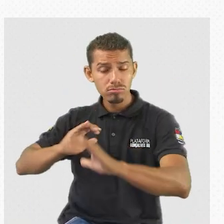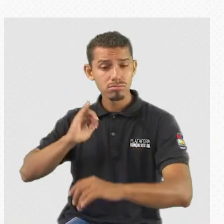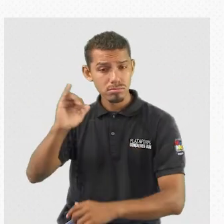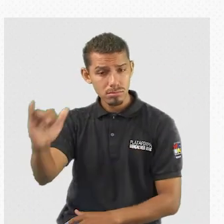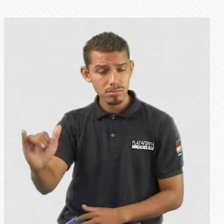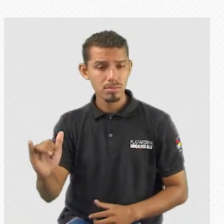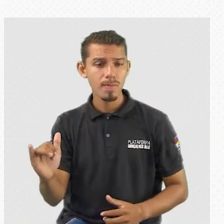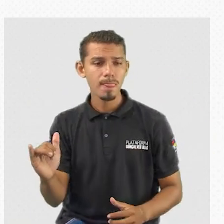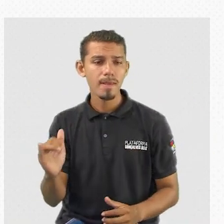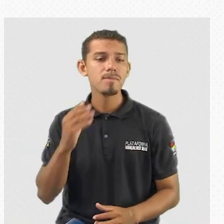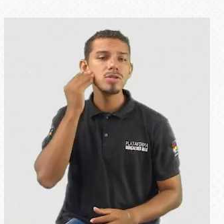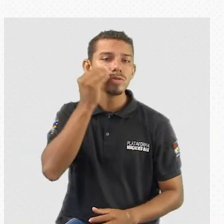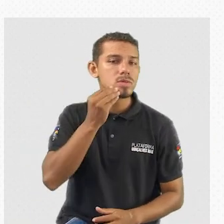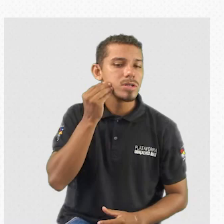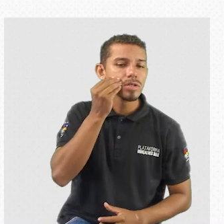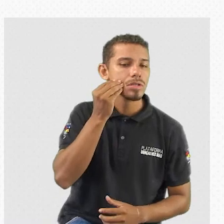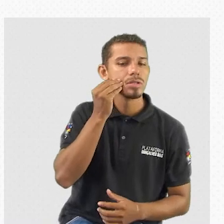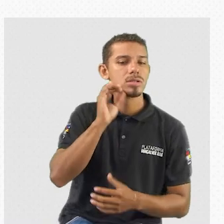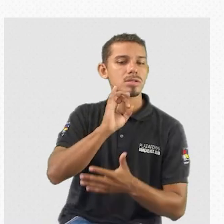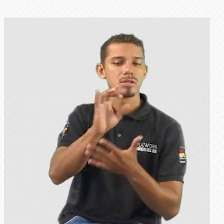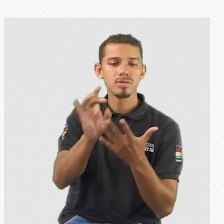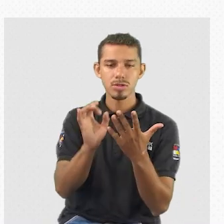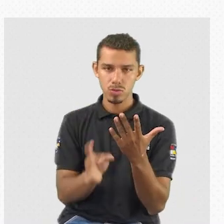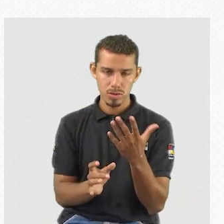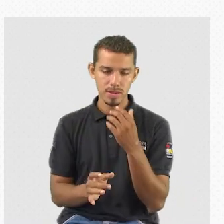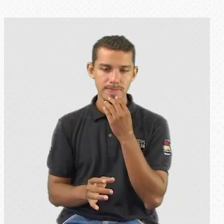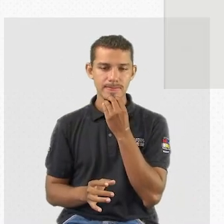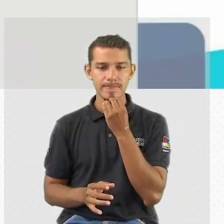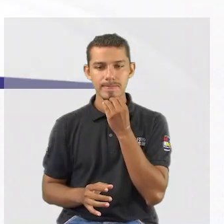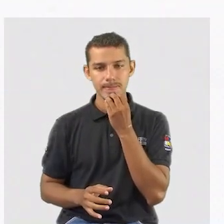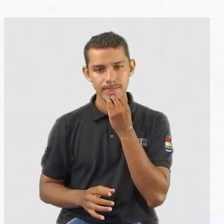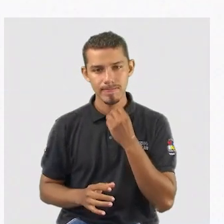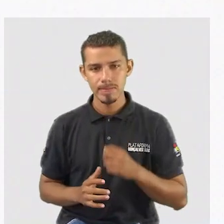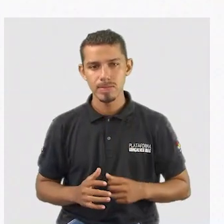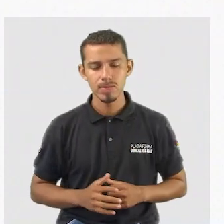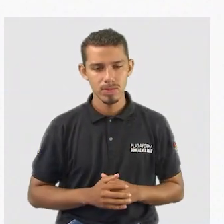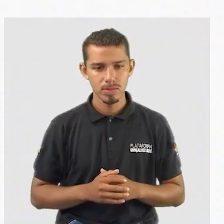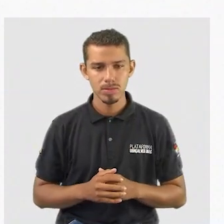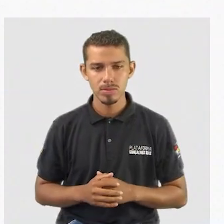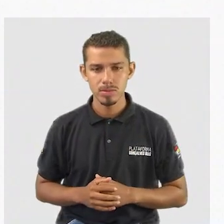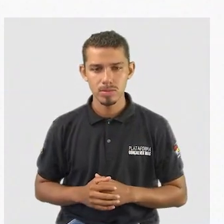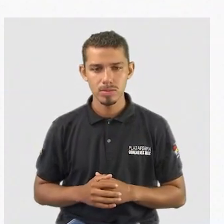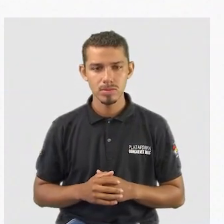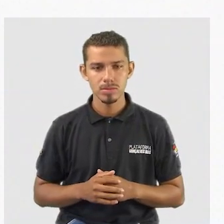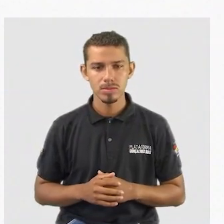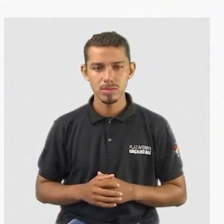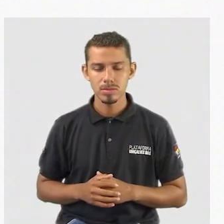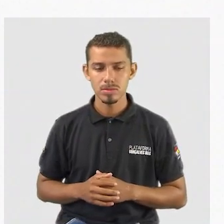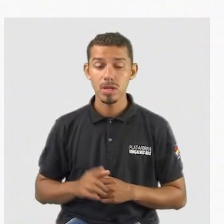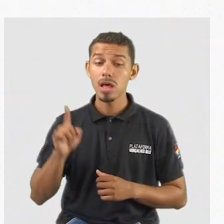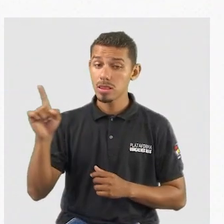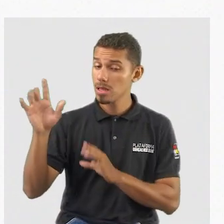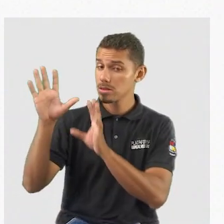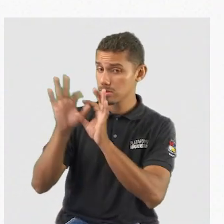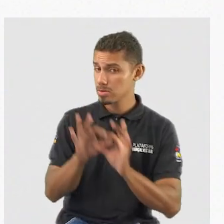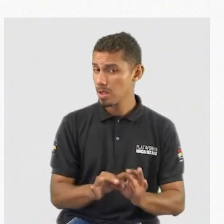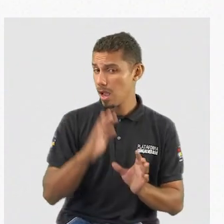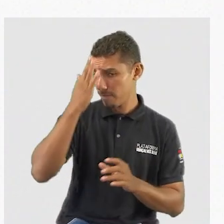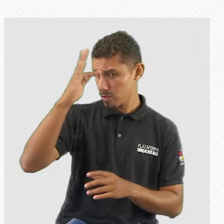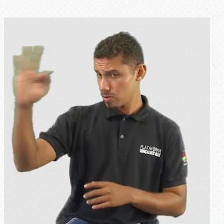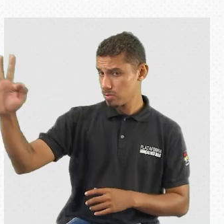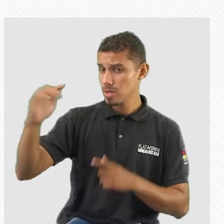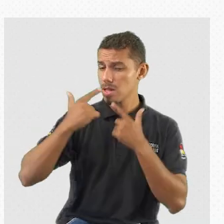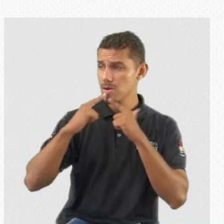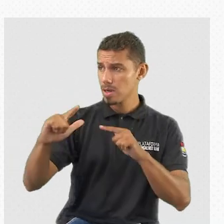comunicar experiências individuais. Olha só. Então vamos ver o que pede a questão. Nesse contexto, a filosofia da